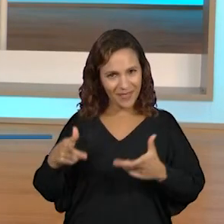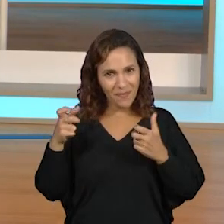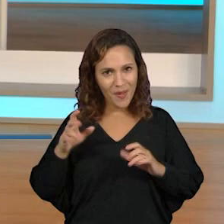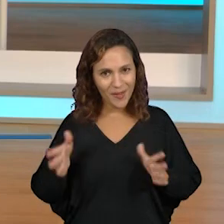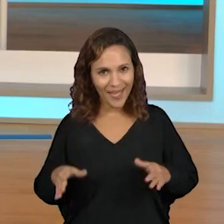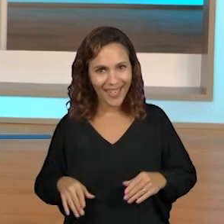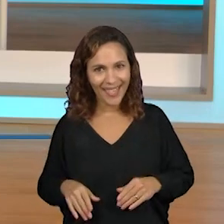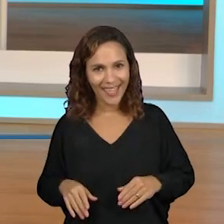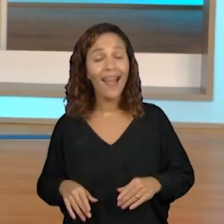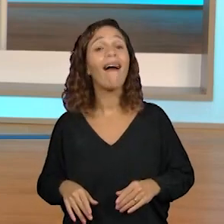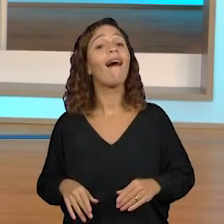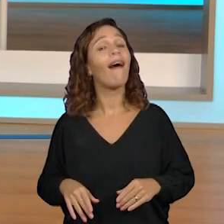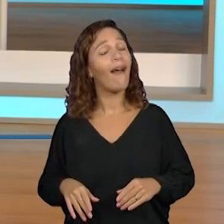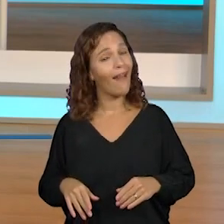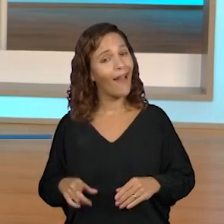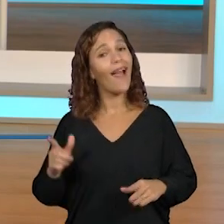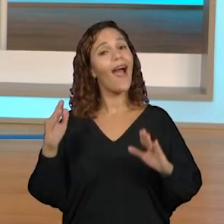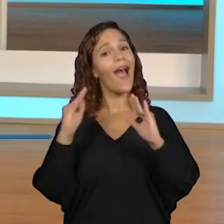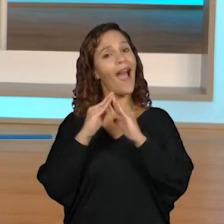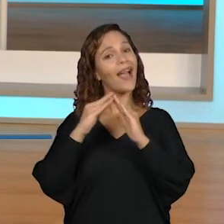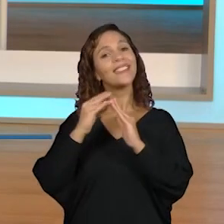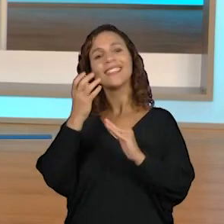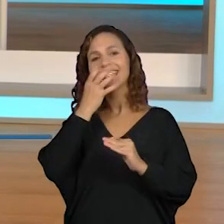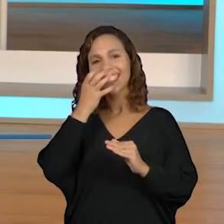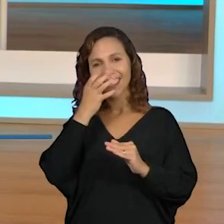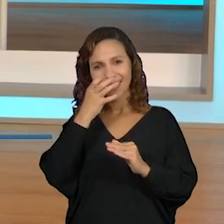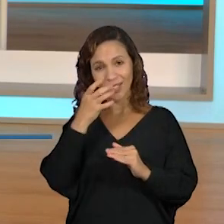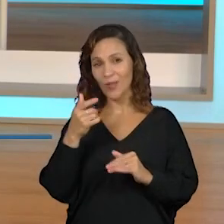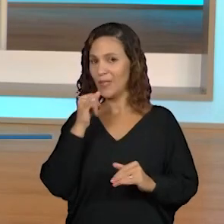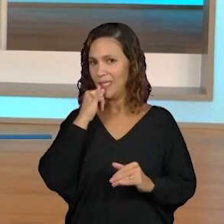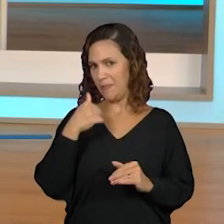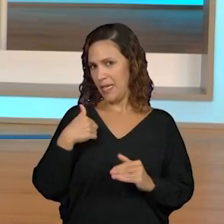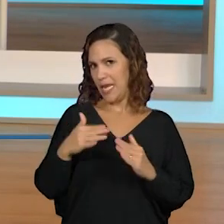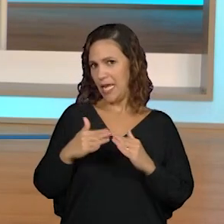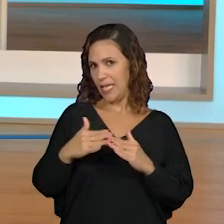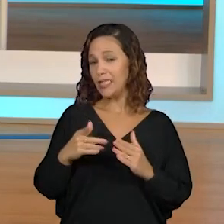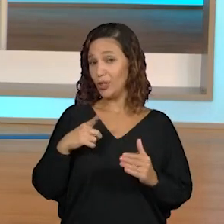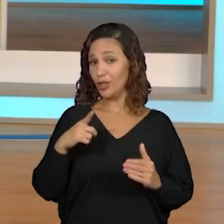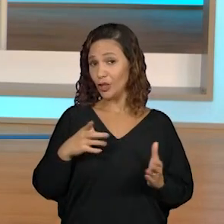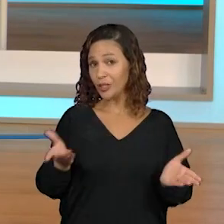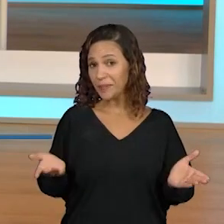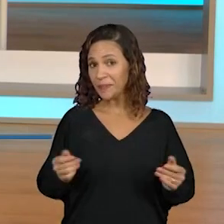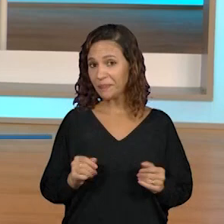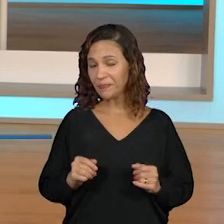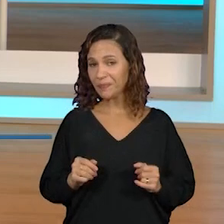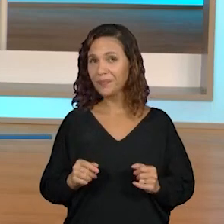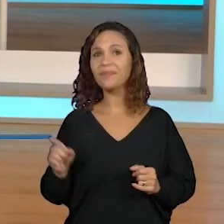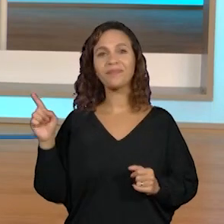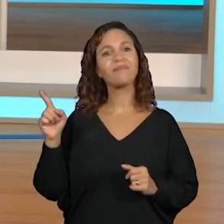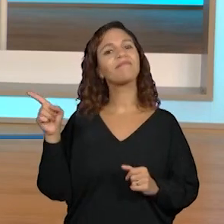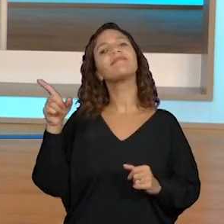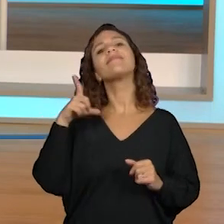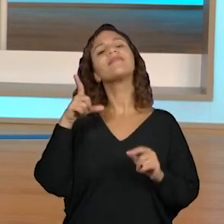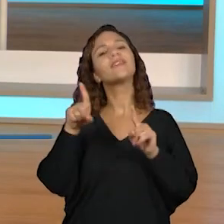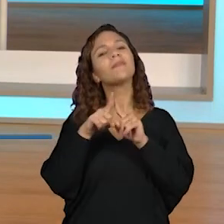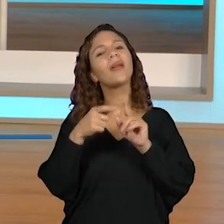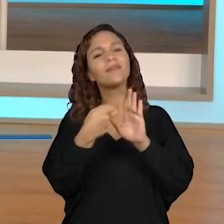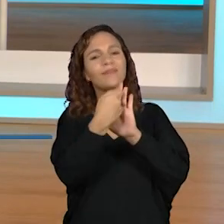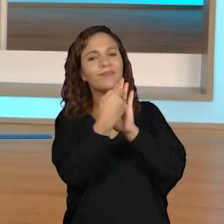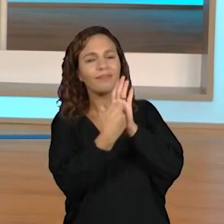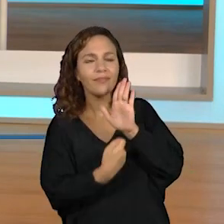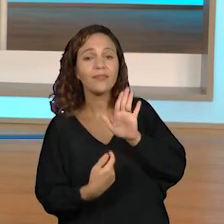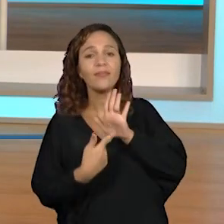perceberam isso nos ossos cãezinhos domésticos lá de casa não é e aqui nesse texto também a gente fala sobre